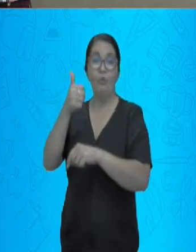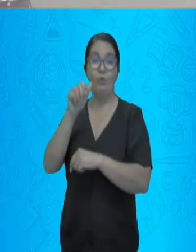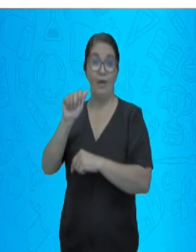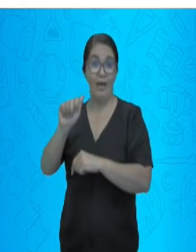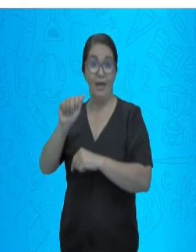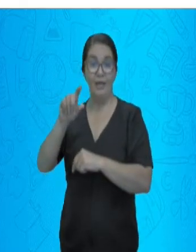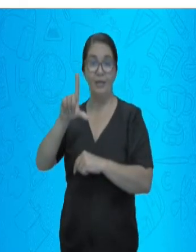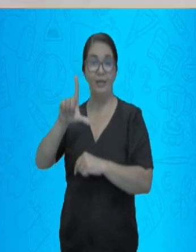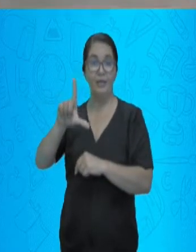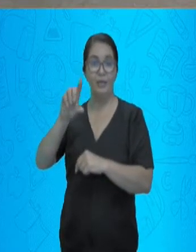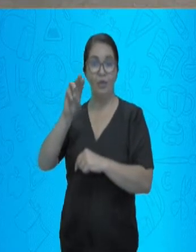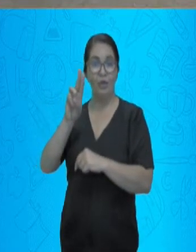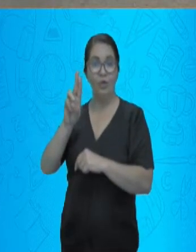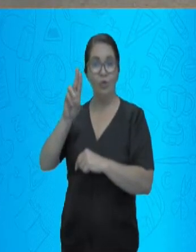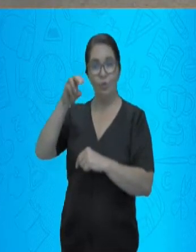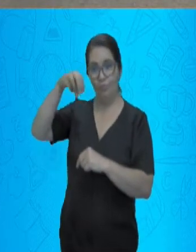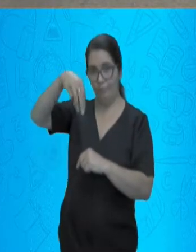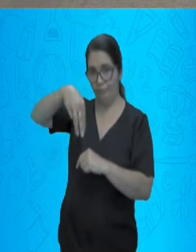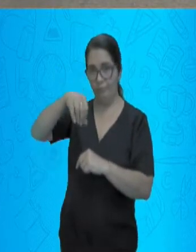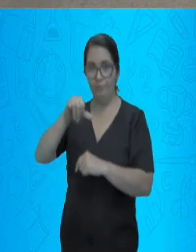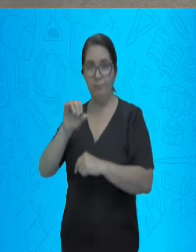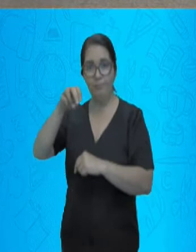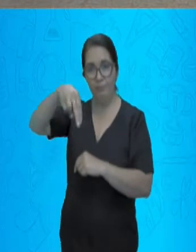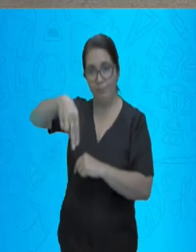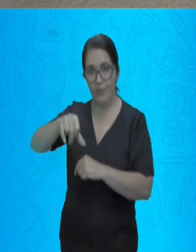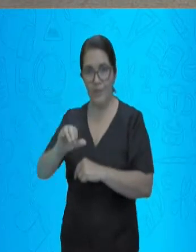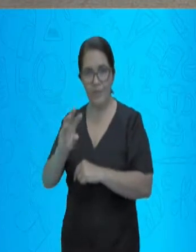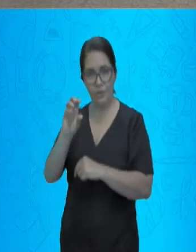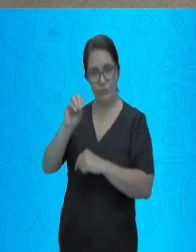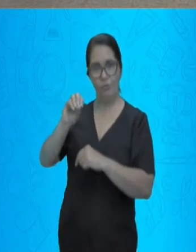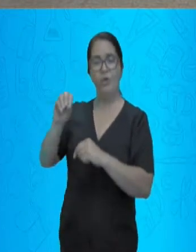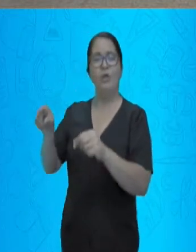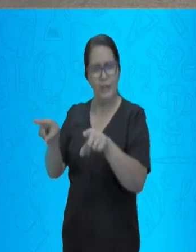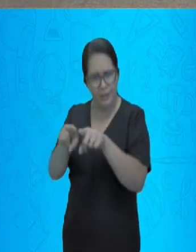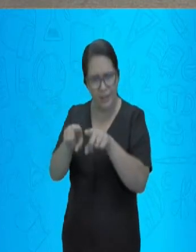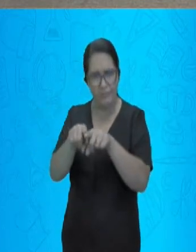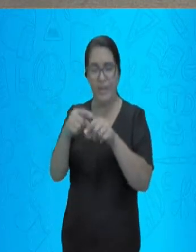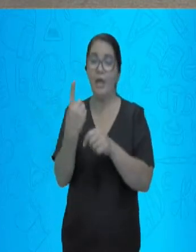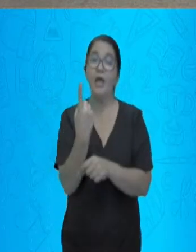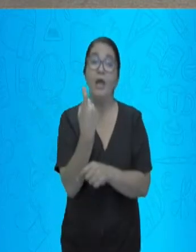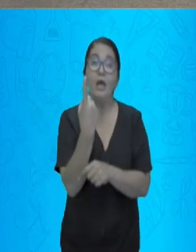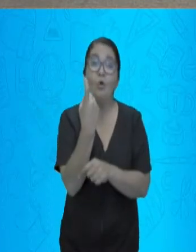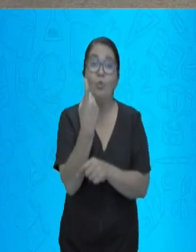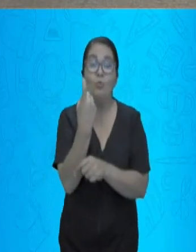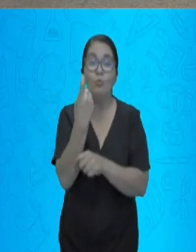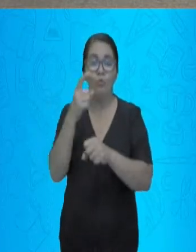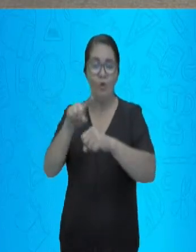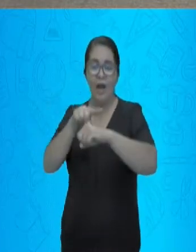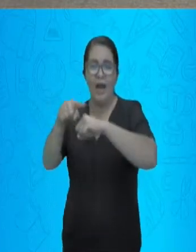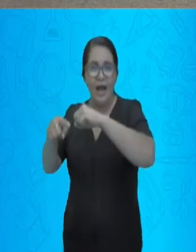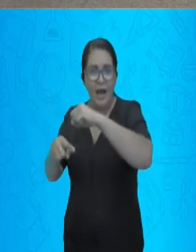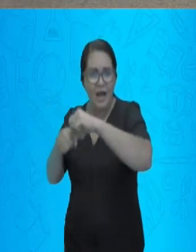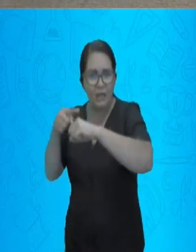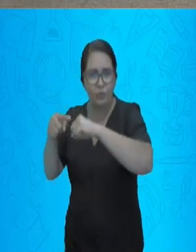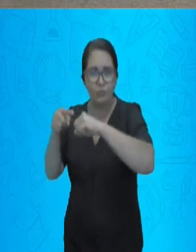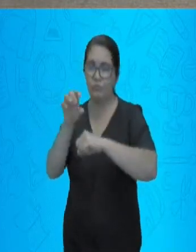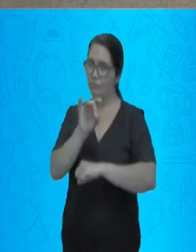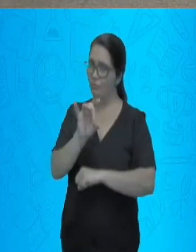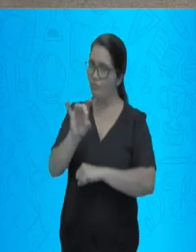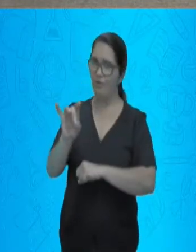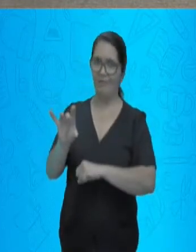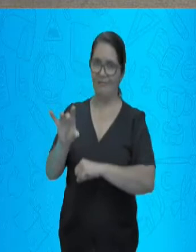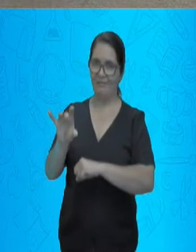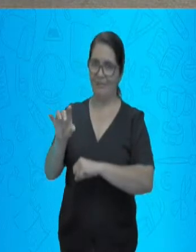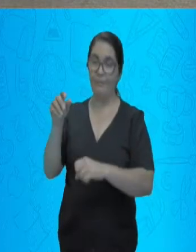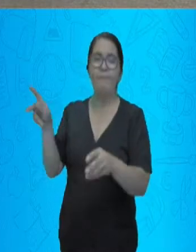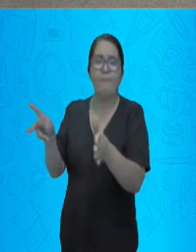simples, só tem átomos do elemento químico alumínio. Agora, quando eu vou falar